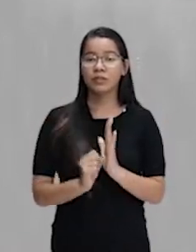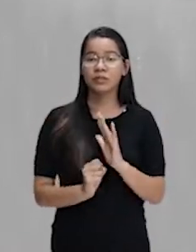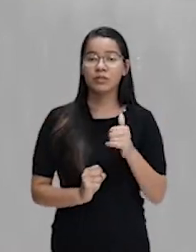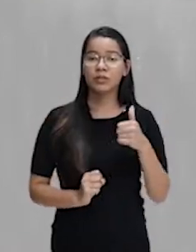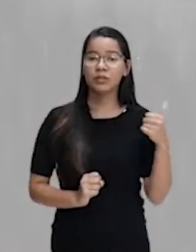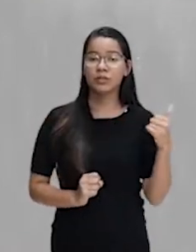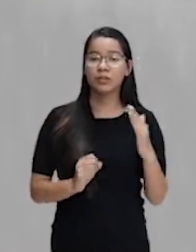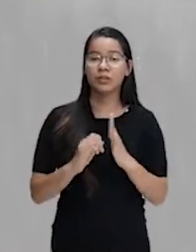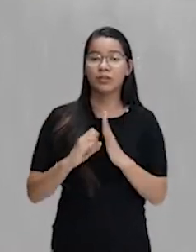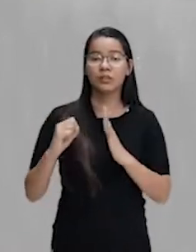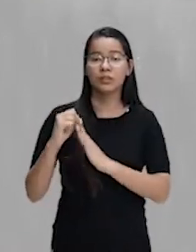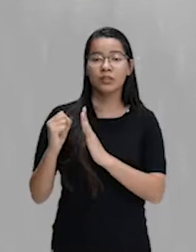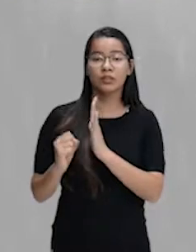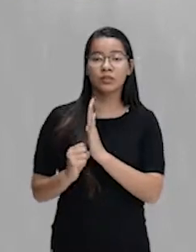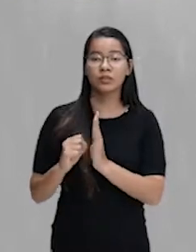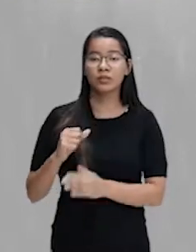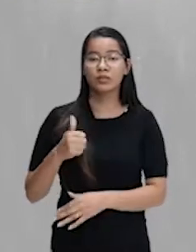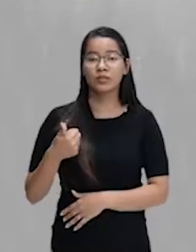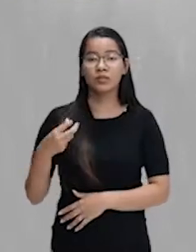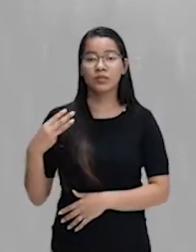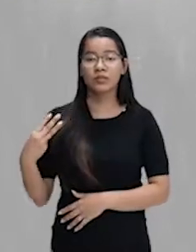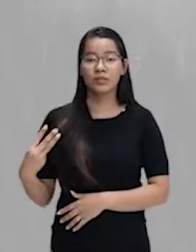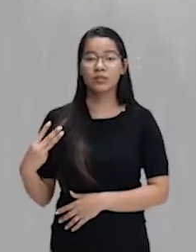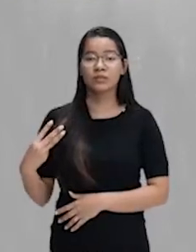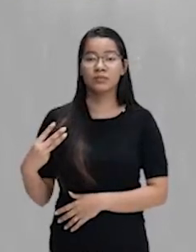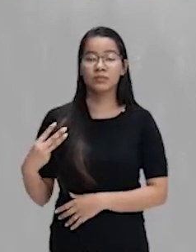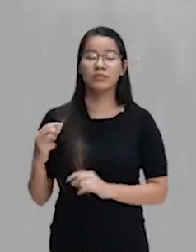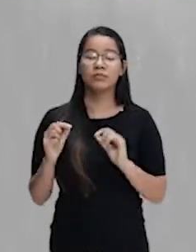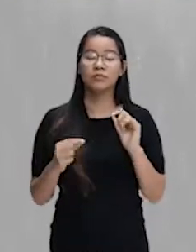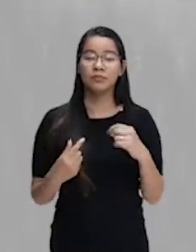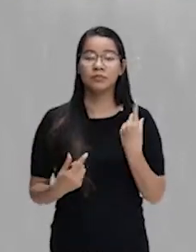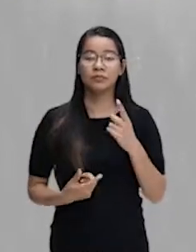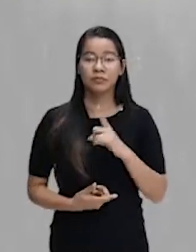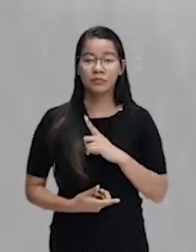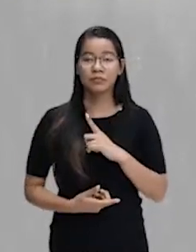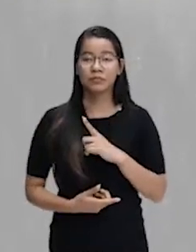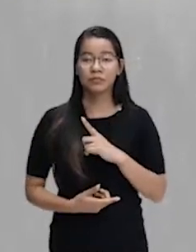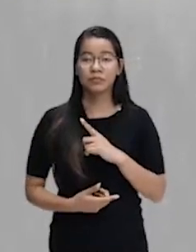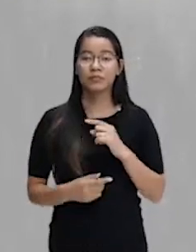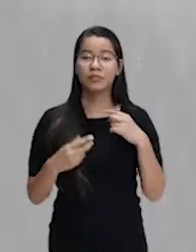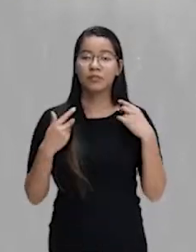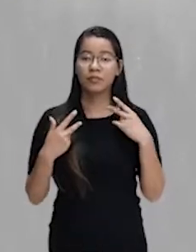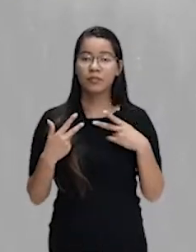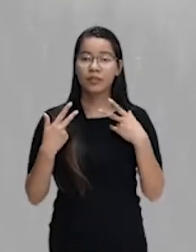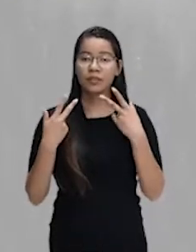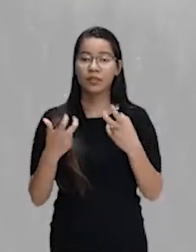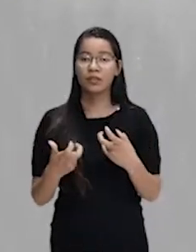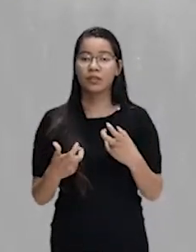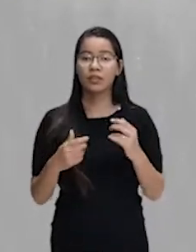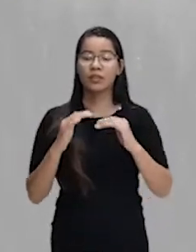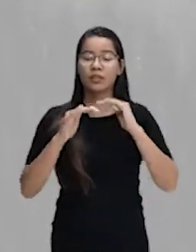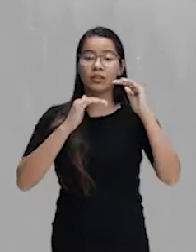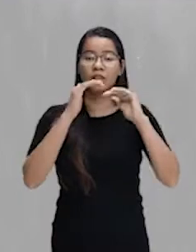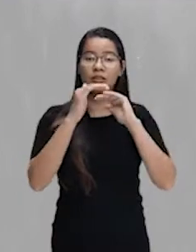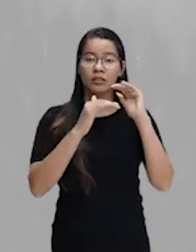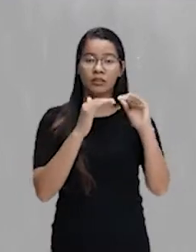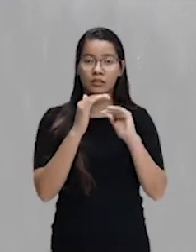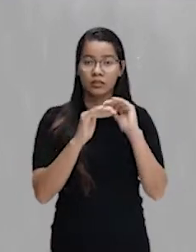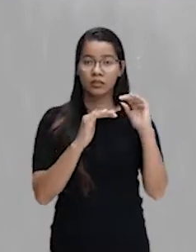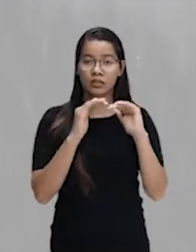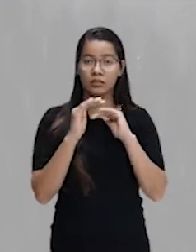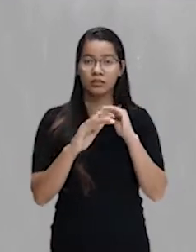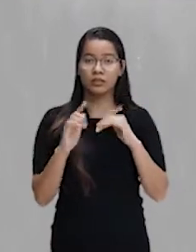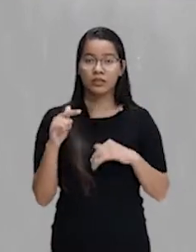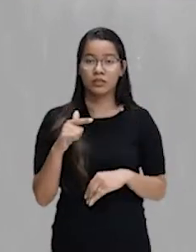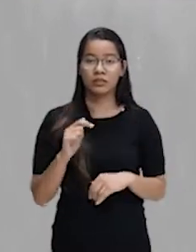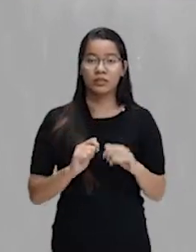momento ali, do século XI ao XIII, é que nós iremos observar o desenvolvimento